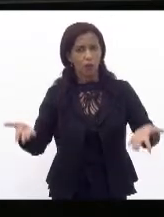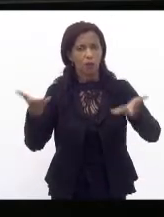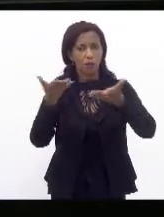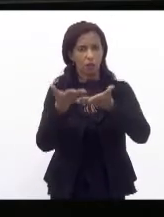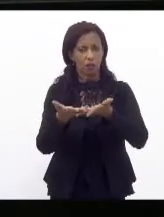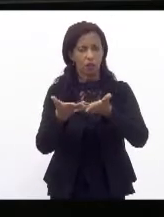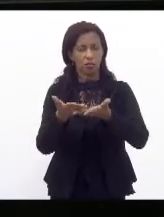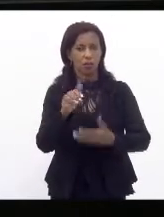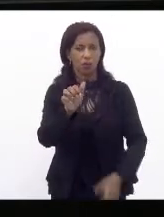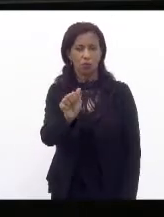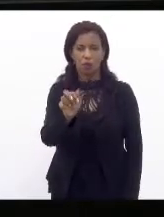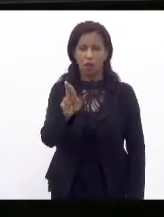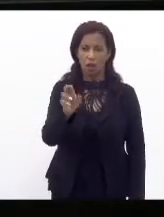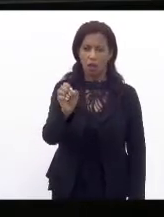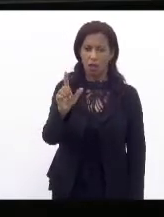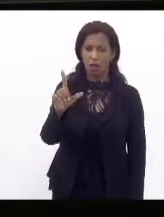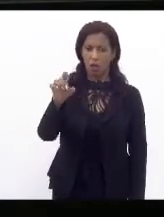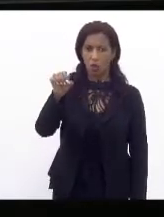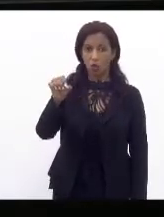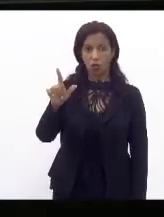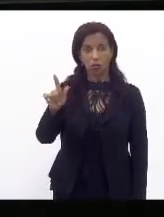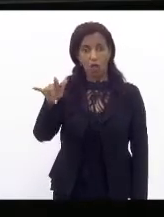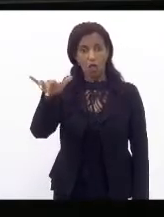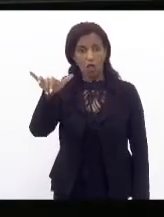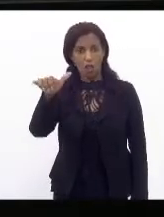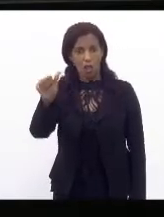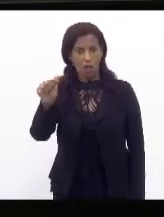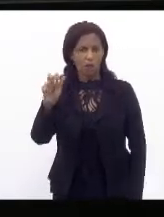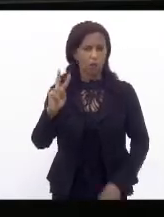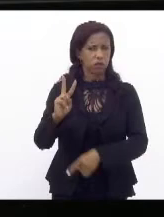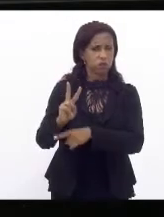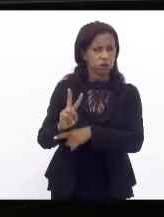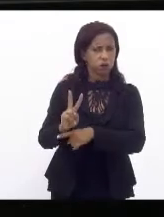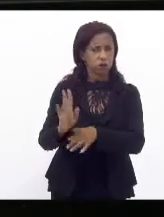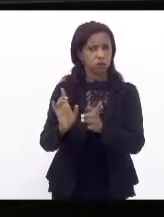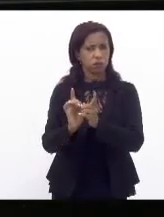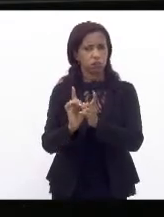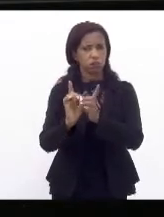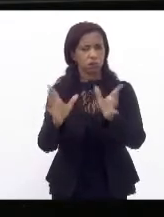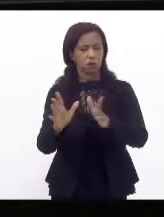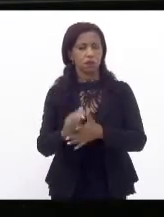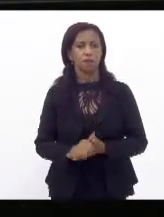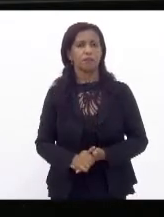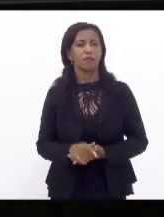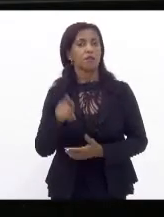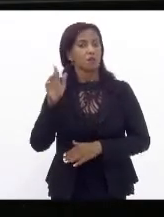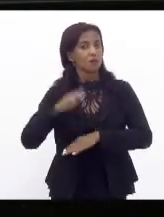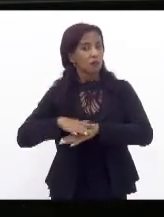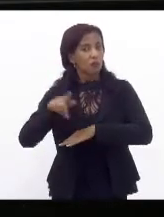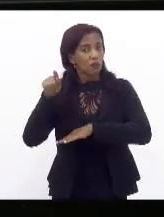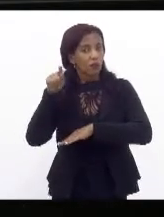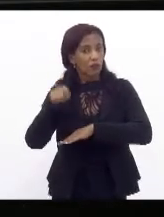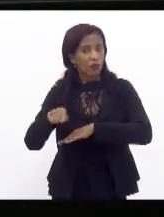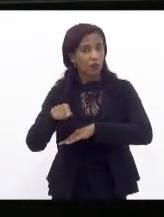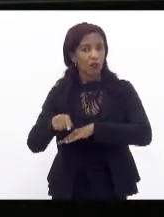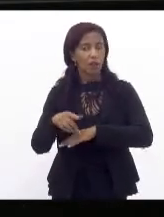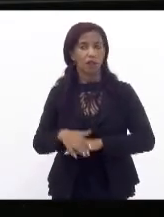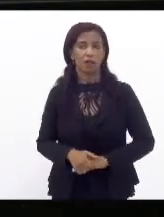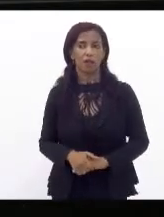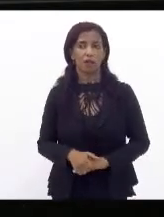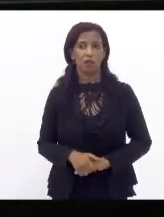Haroldo Lima, incansável defensor da democracia, que foi ele que, em